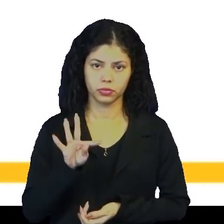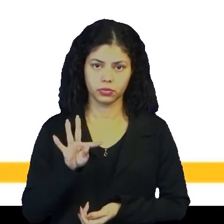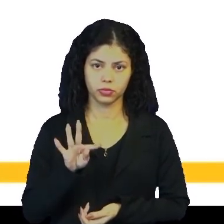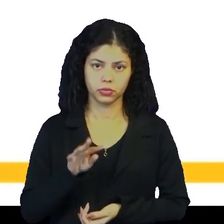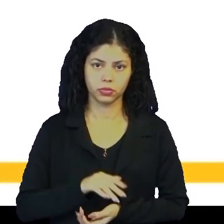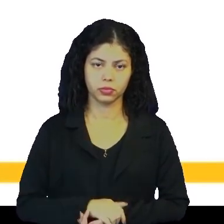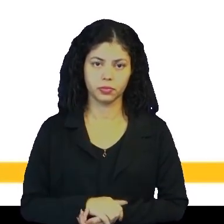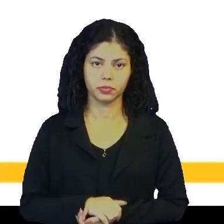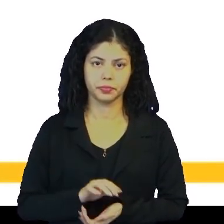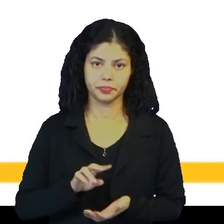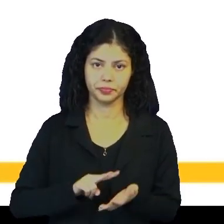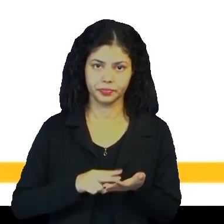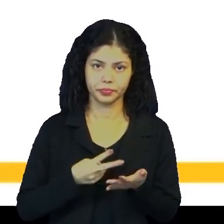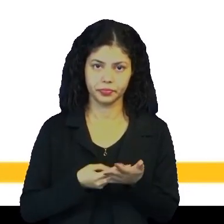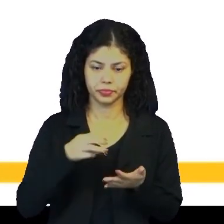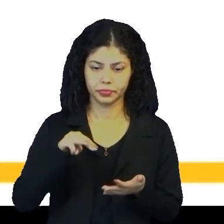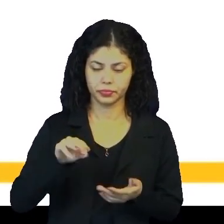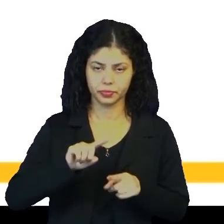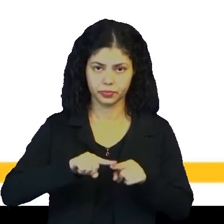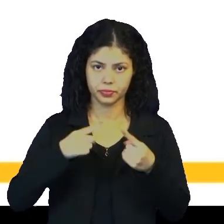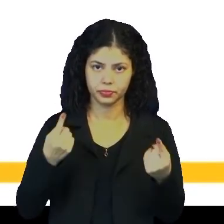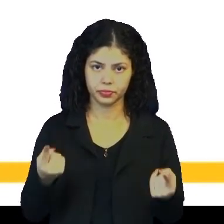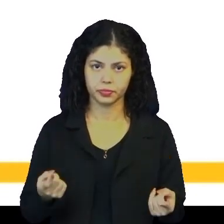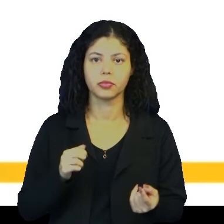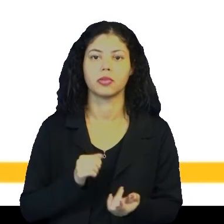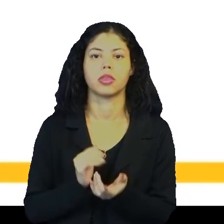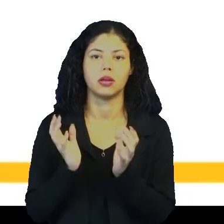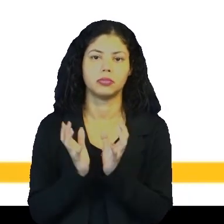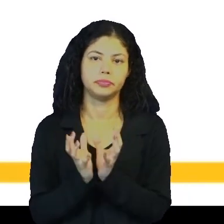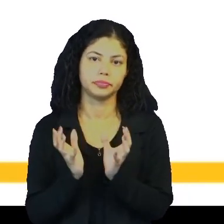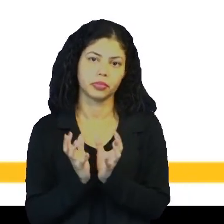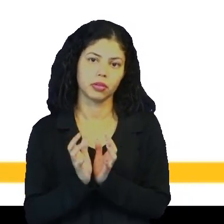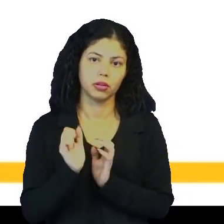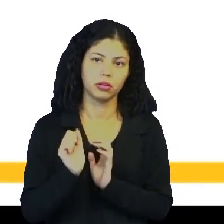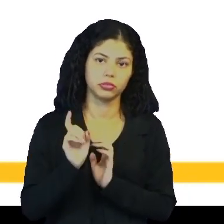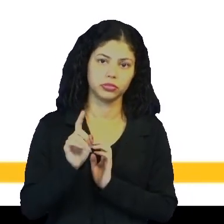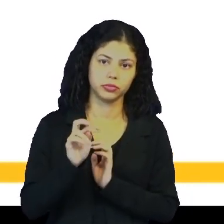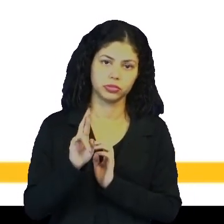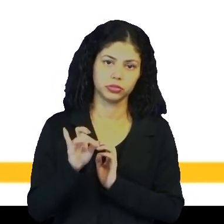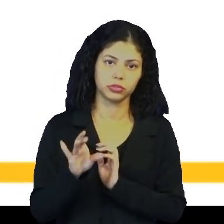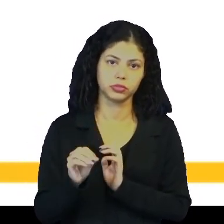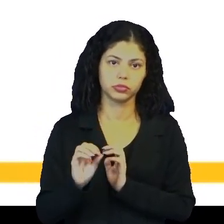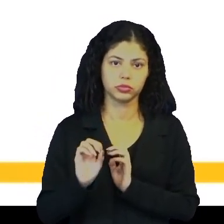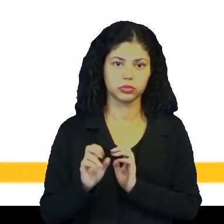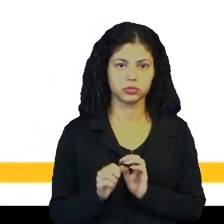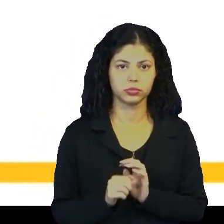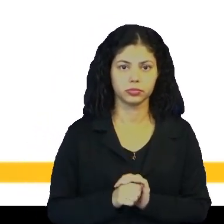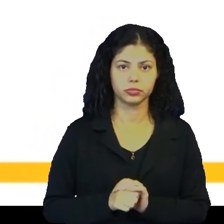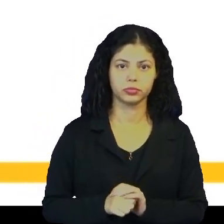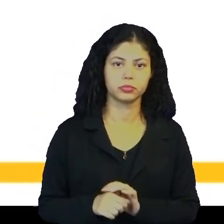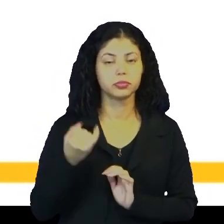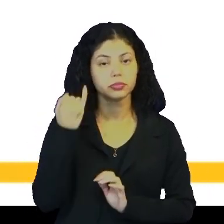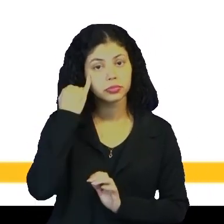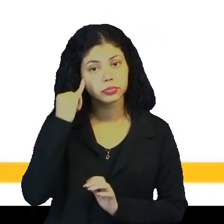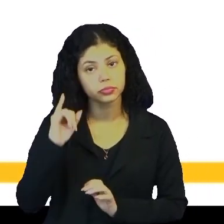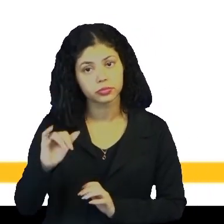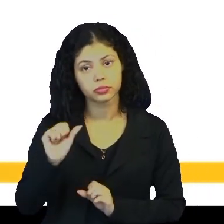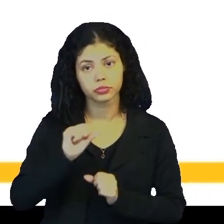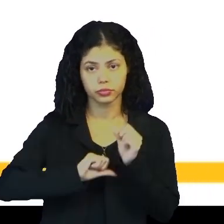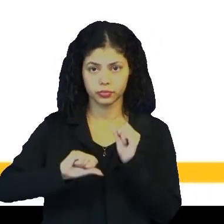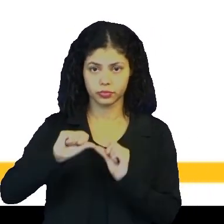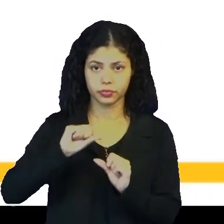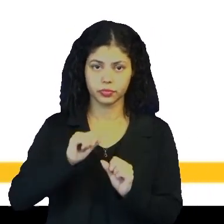But, traduzido como mas, but é uma conjunção adversativa, ou seja, indica ideias